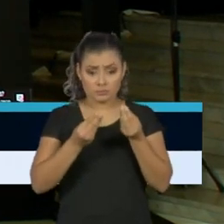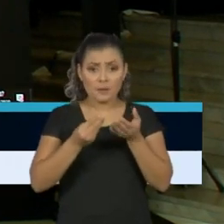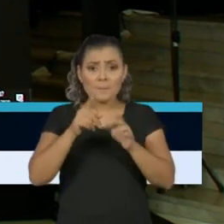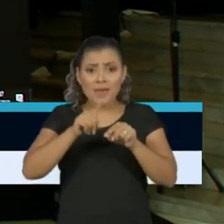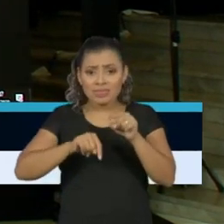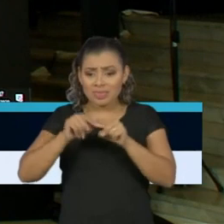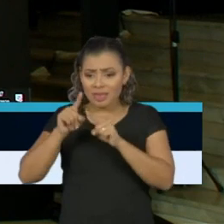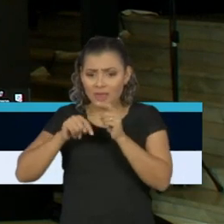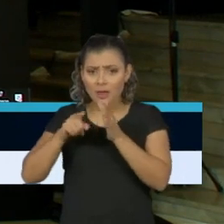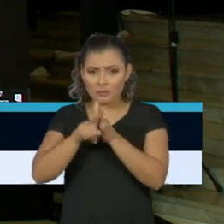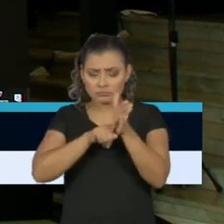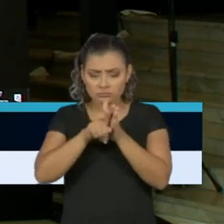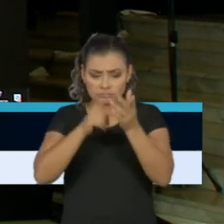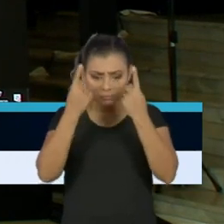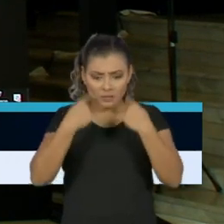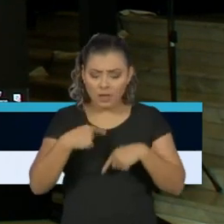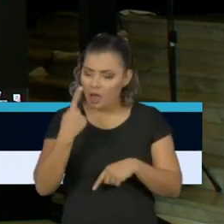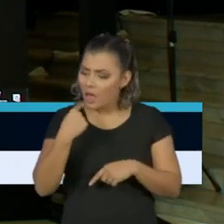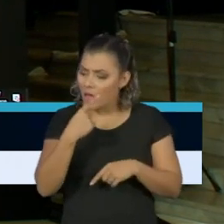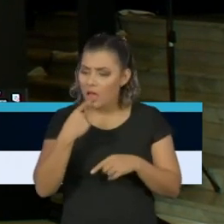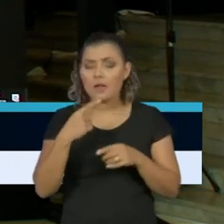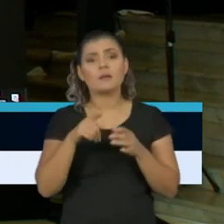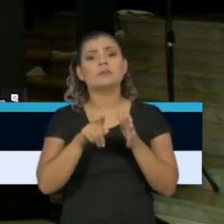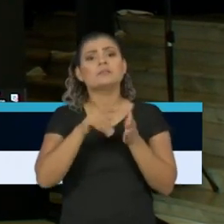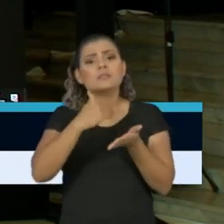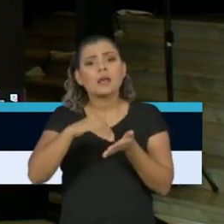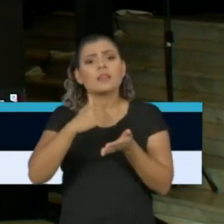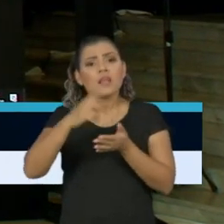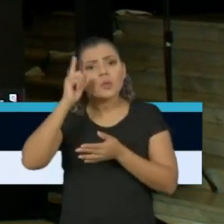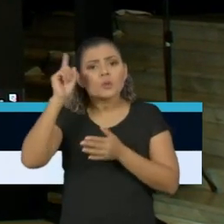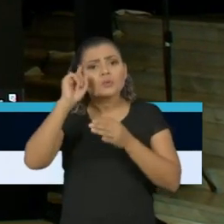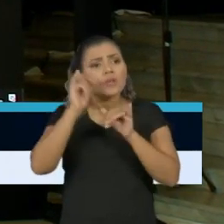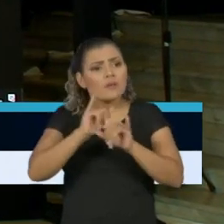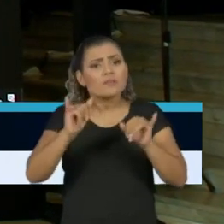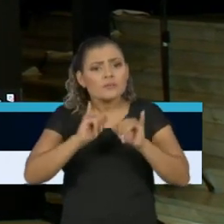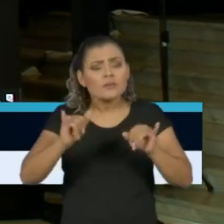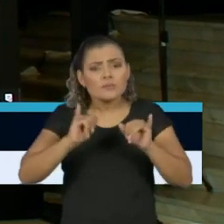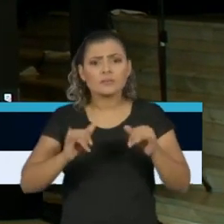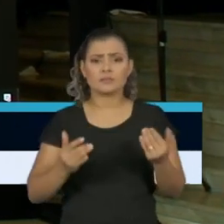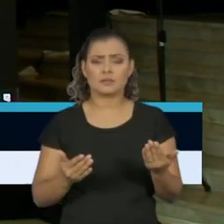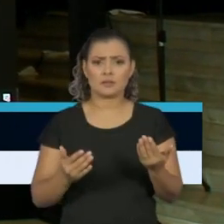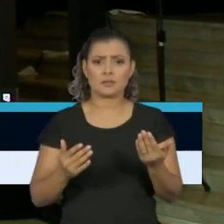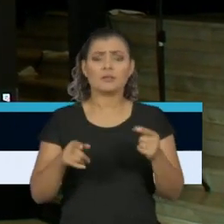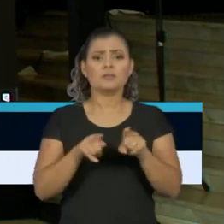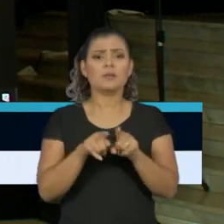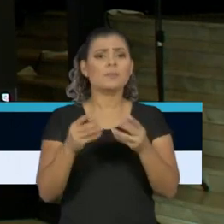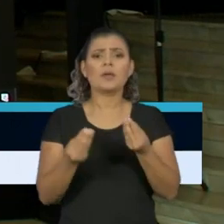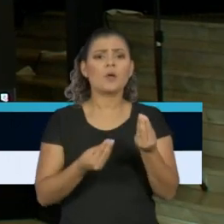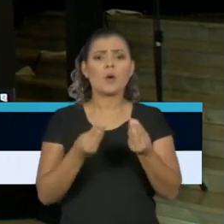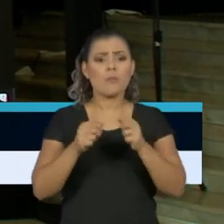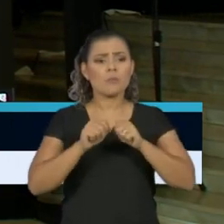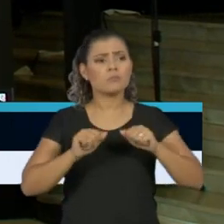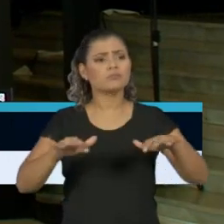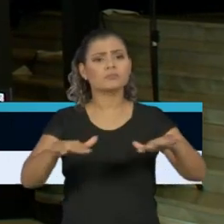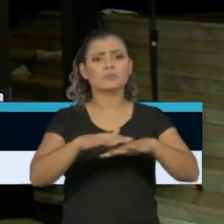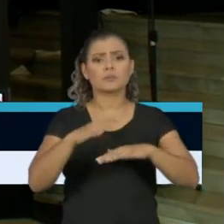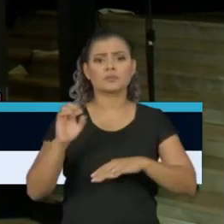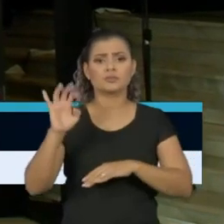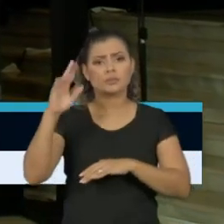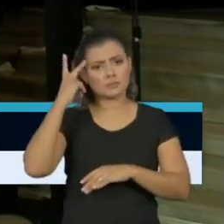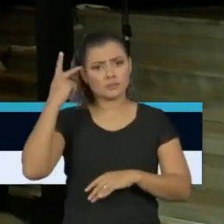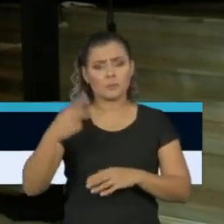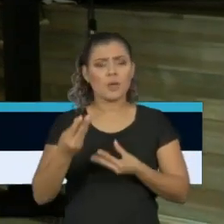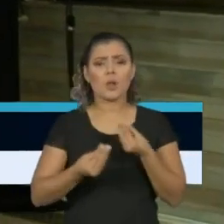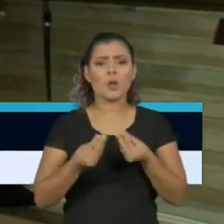afeta o cenário que tem sido noticiado pela Secretaria todos os dias da afetação da pandemia no Estado?